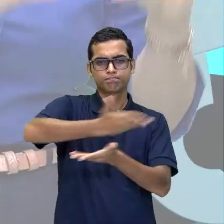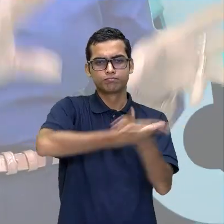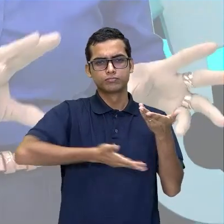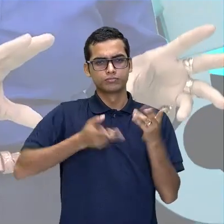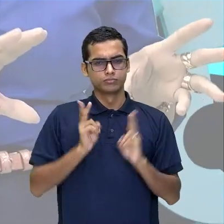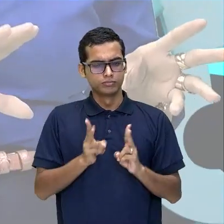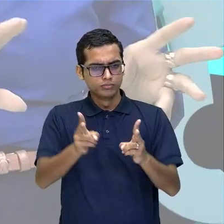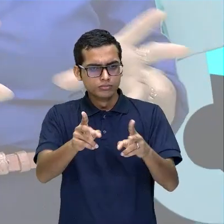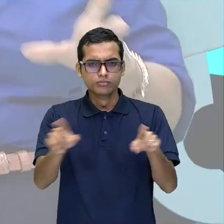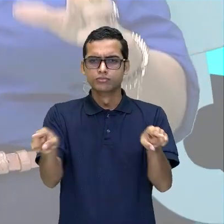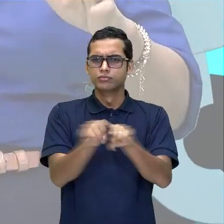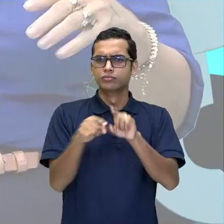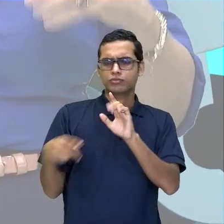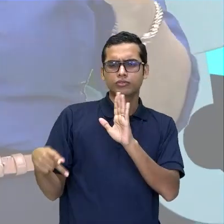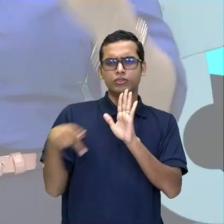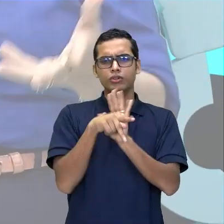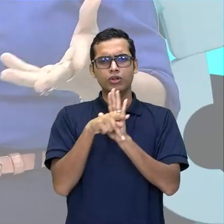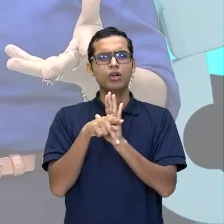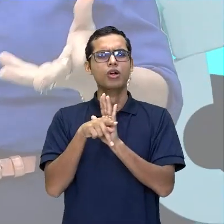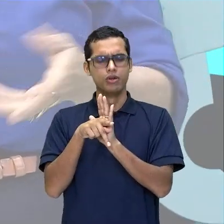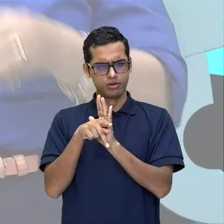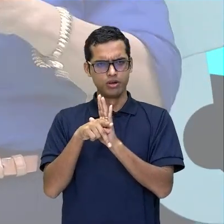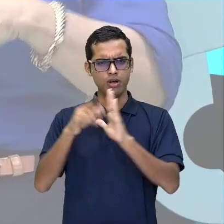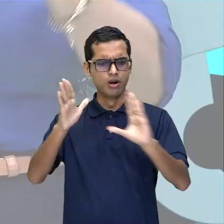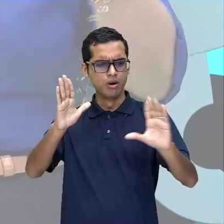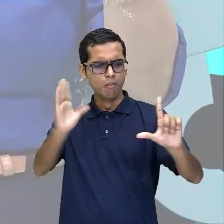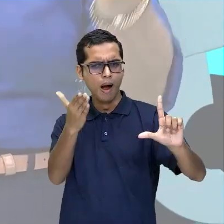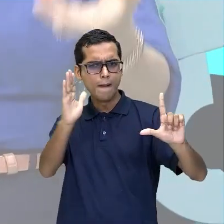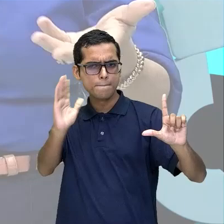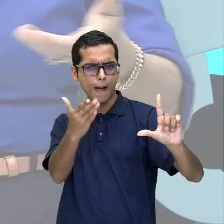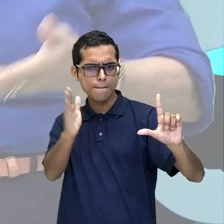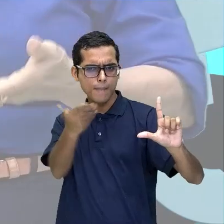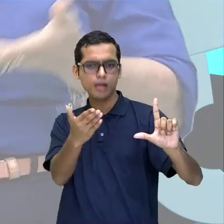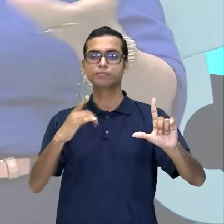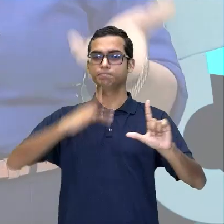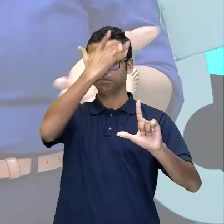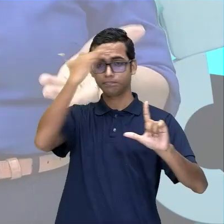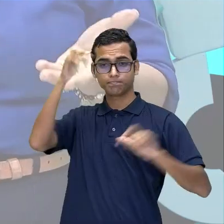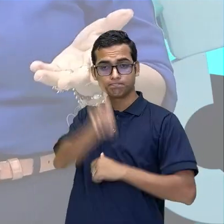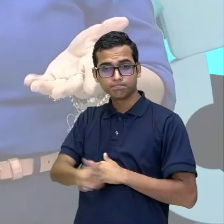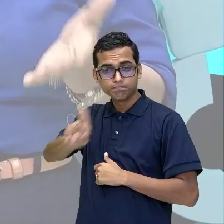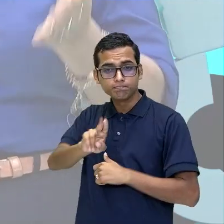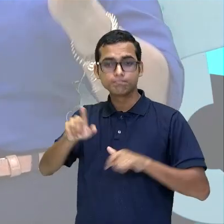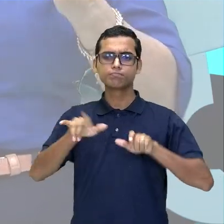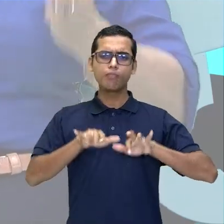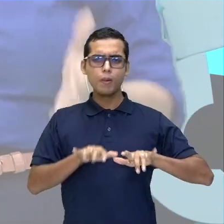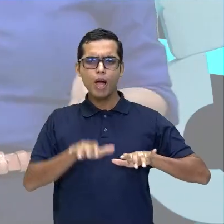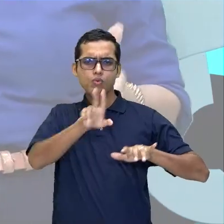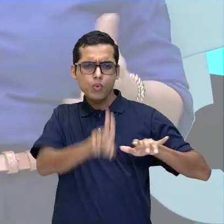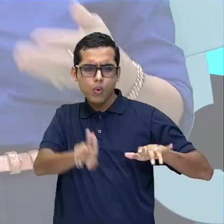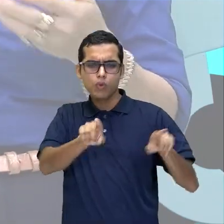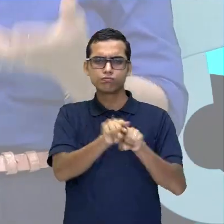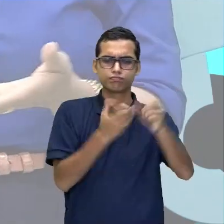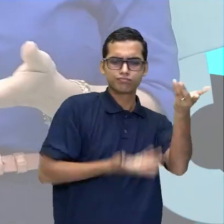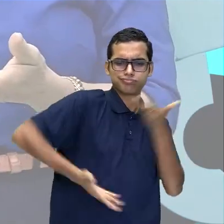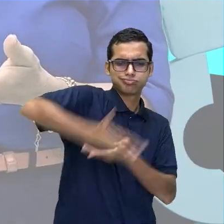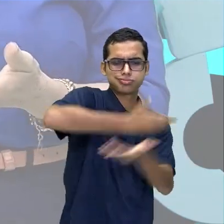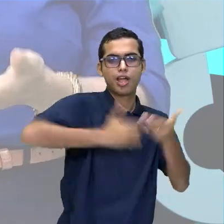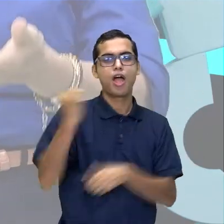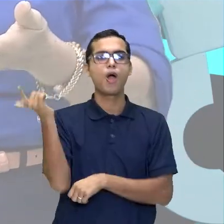as hipermídias permitem que os usuários, as pessoas, interajam com